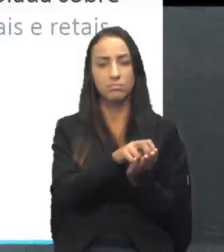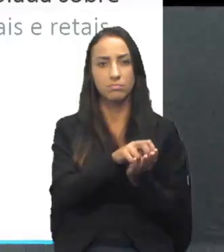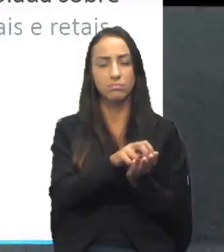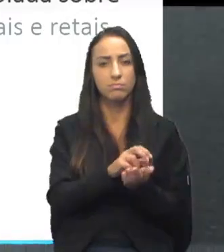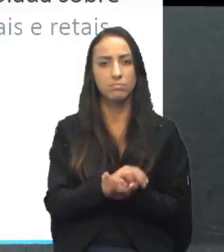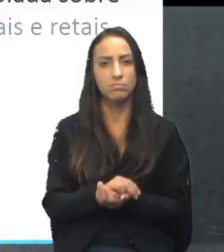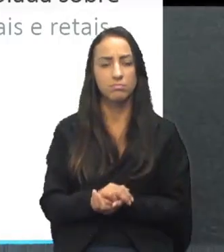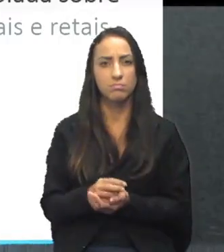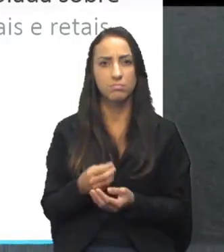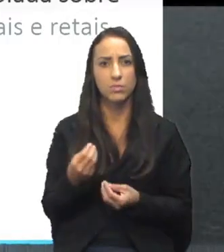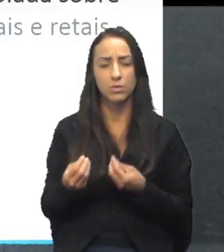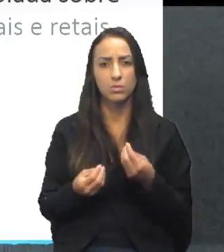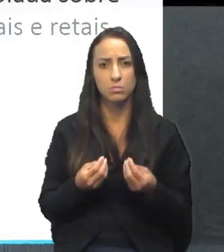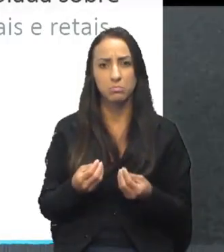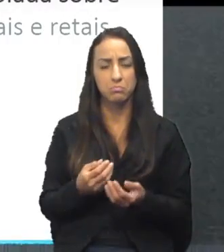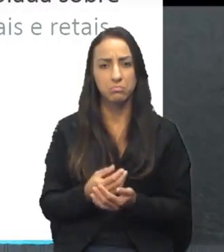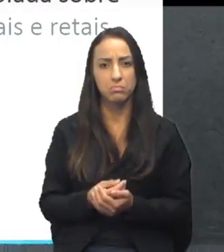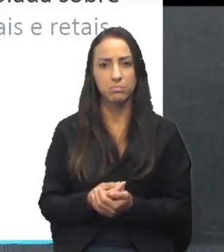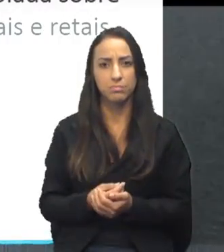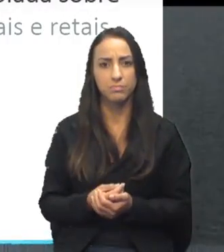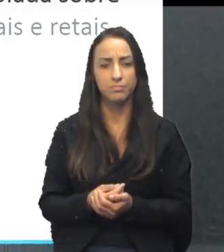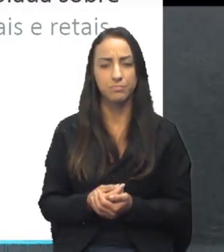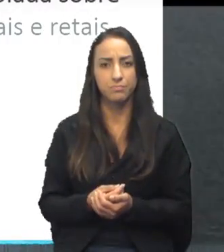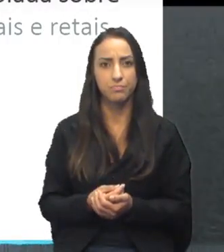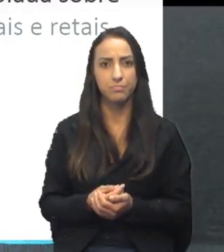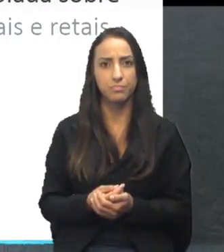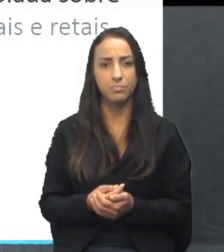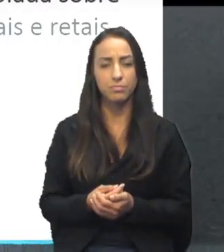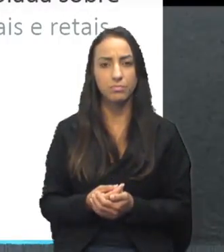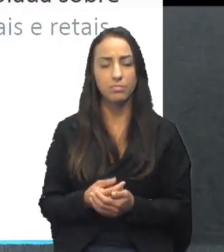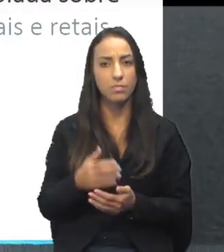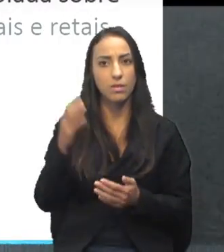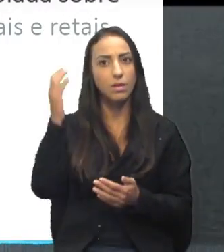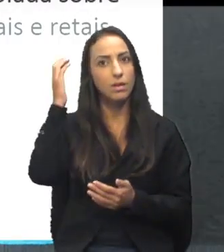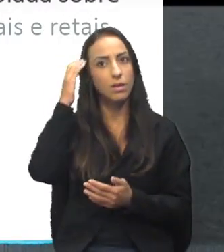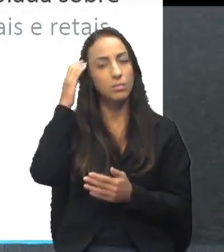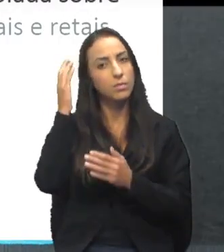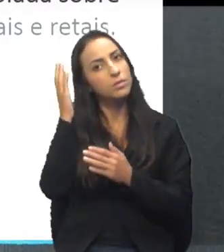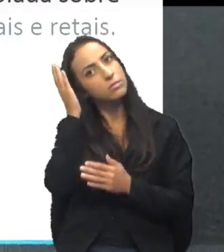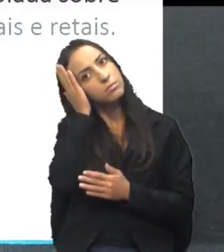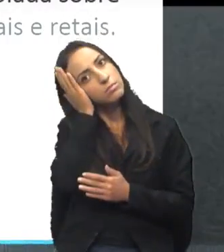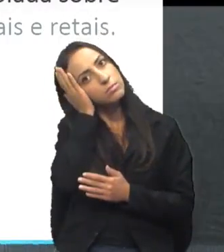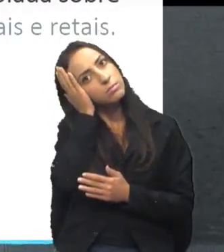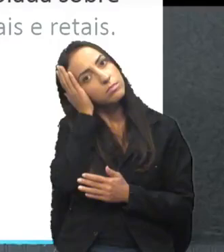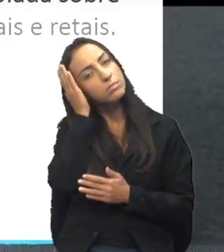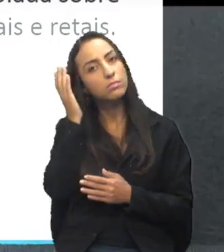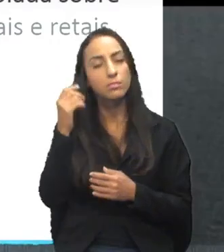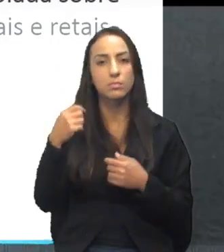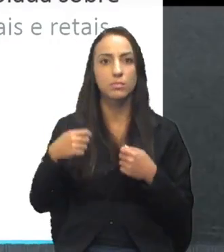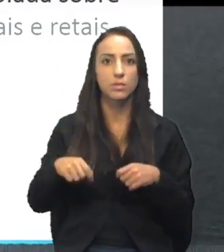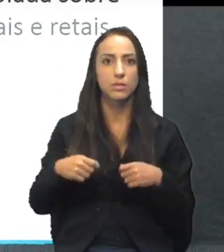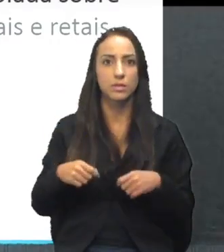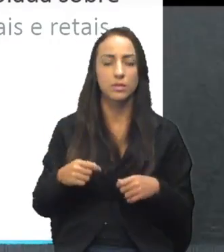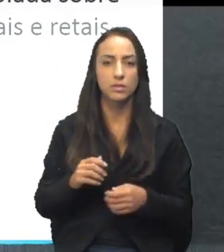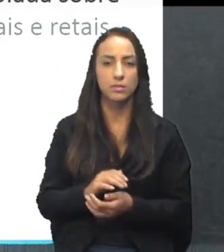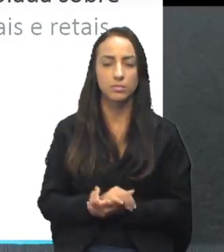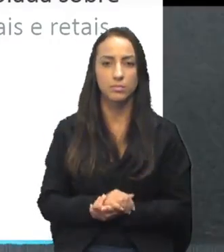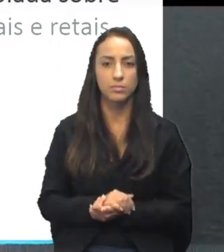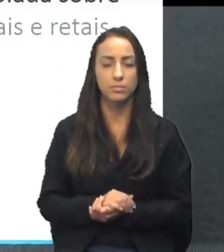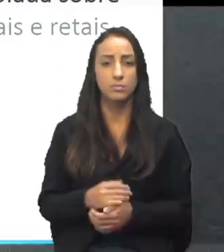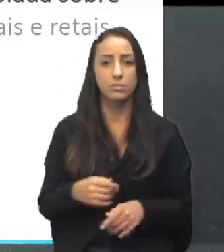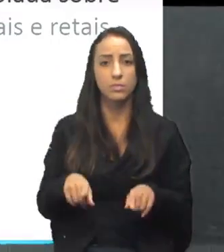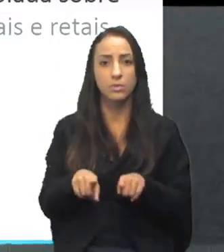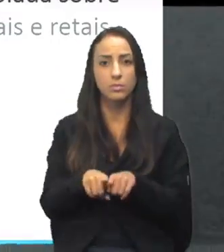cama. A cabeça deve permanecer lateralizada e apoiada sobre os braços. Também utilizamos